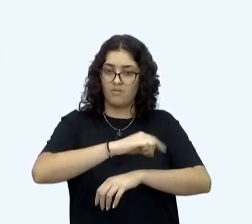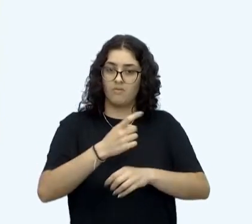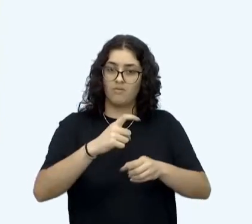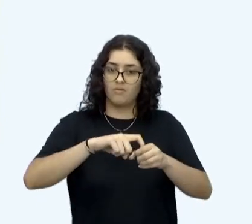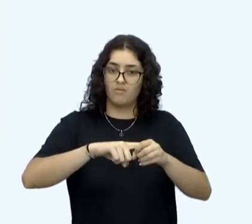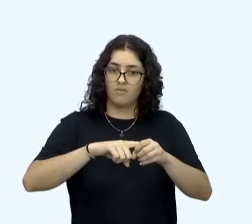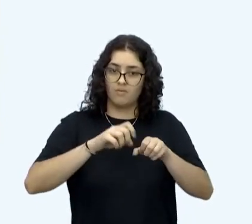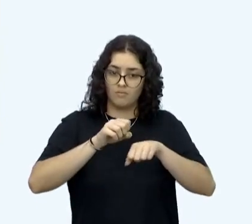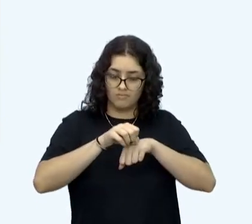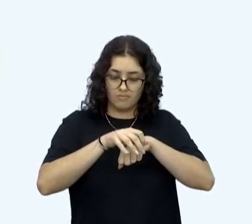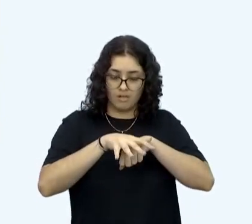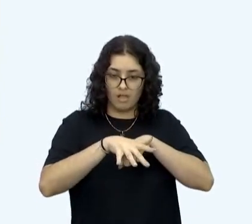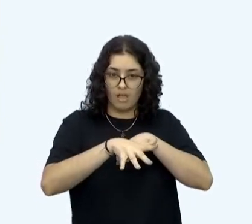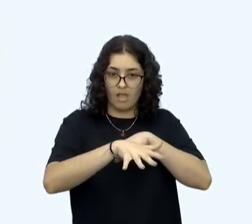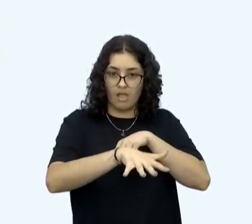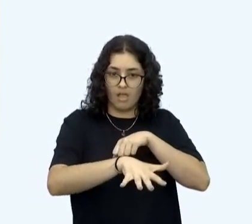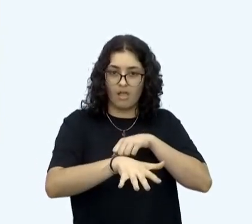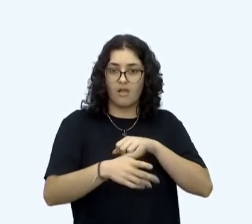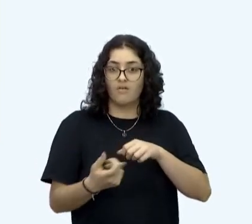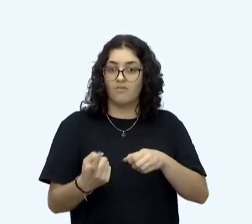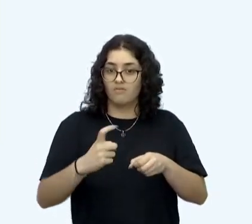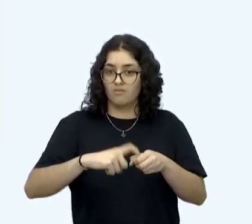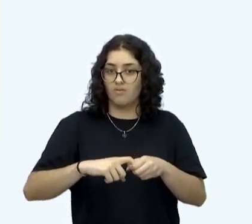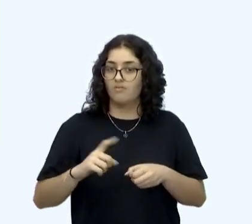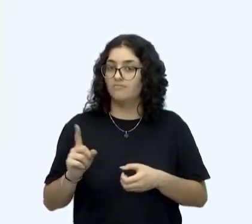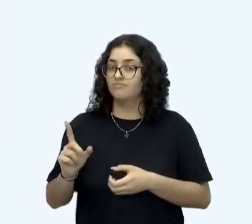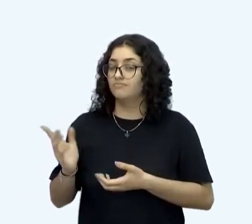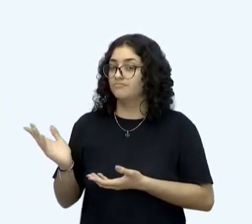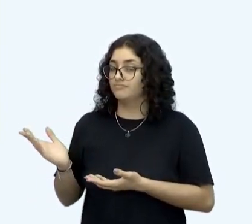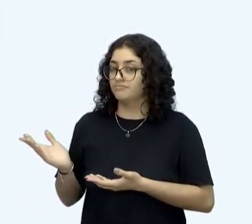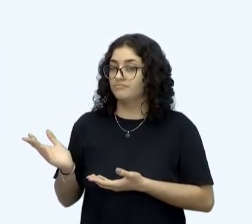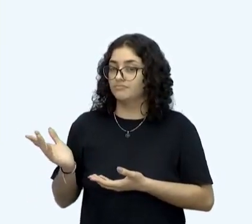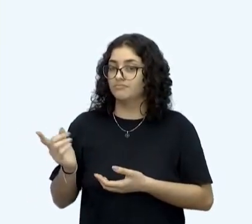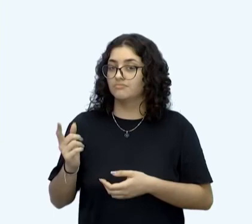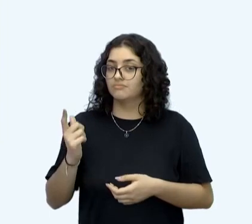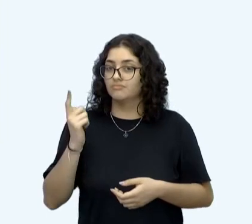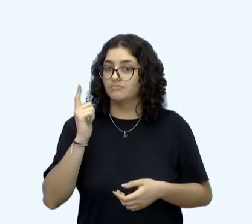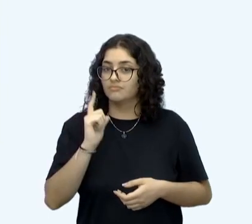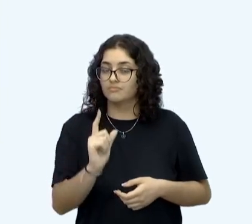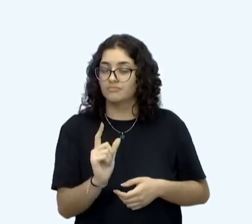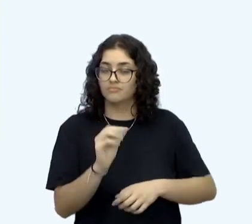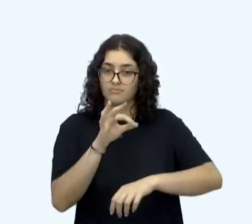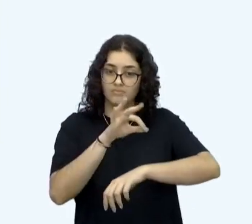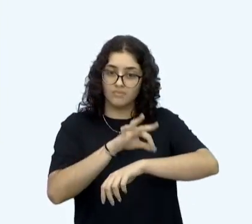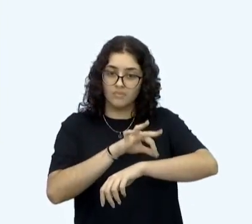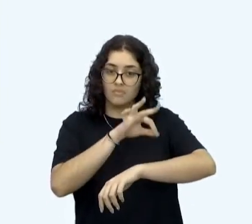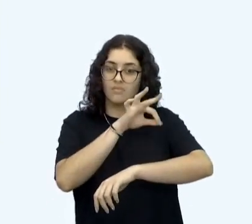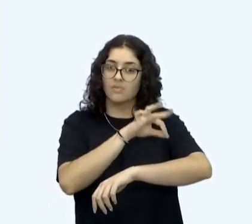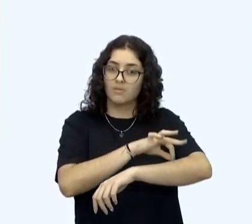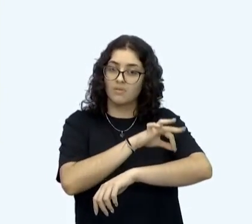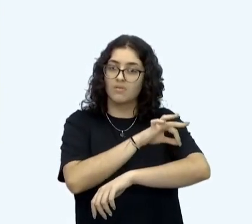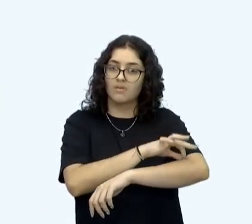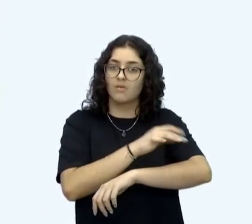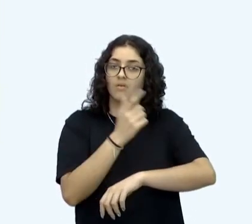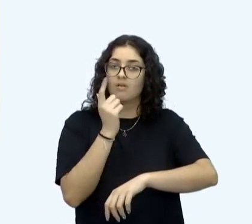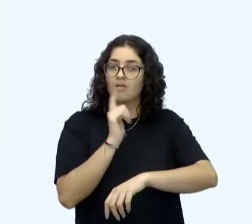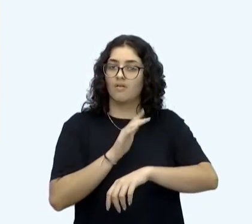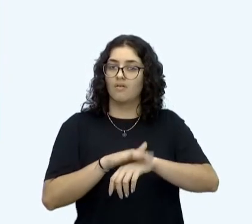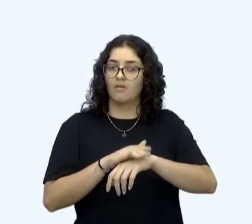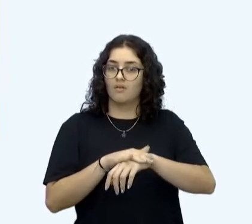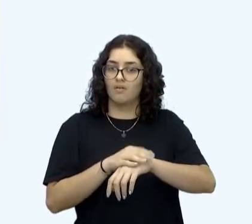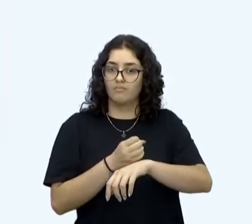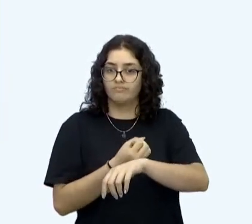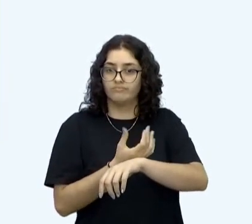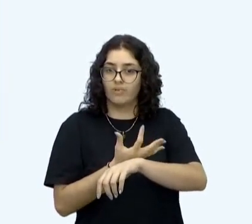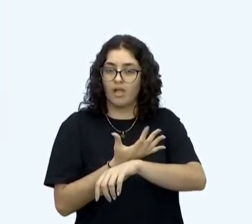e a palha de volta para o solo, para que o solo receba sua parte da produção, isso é uma